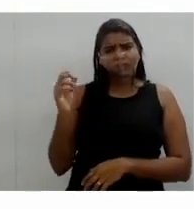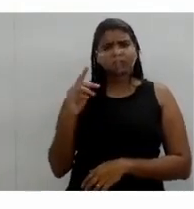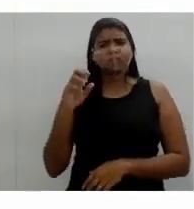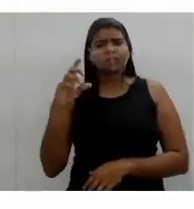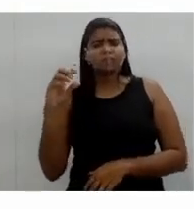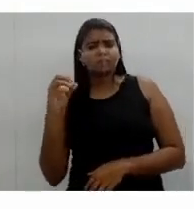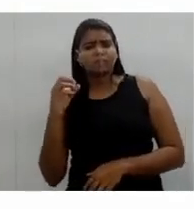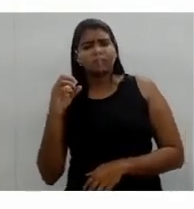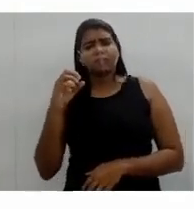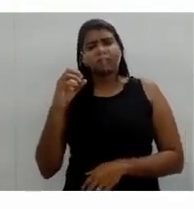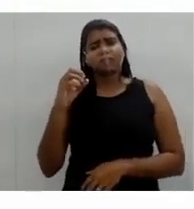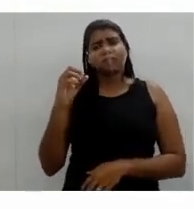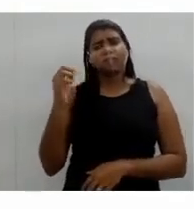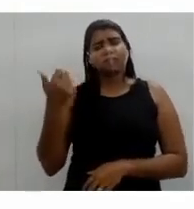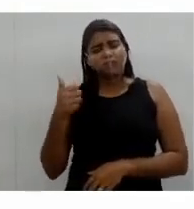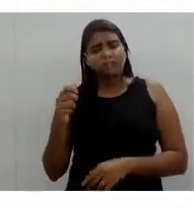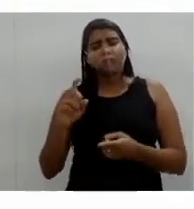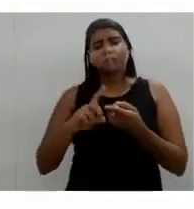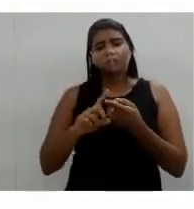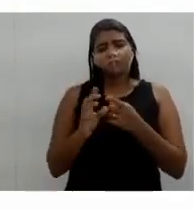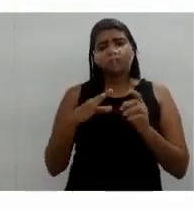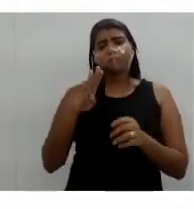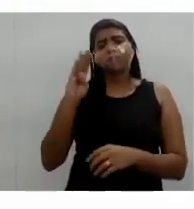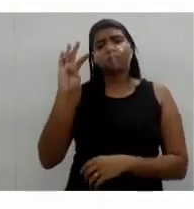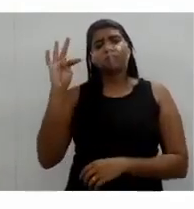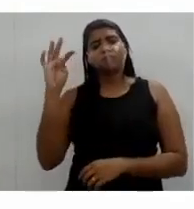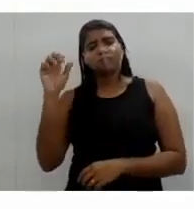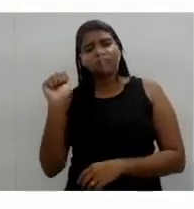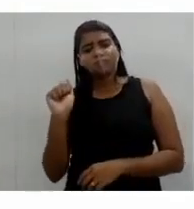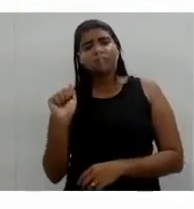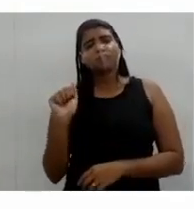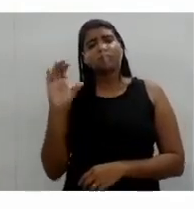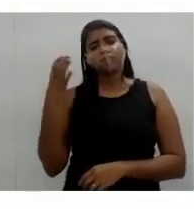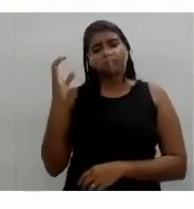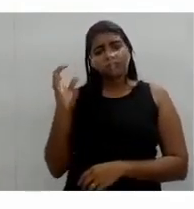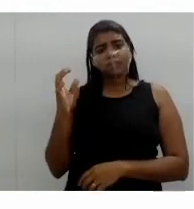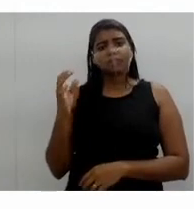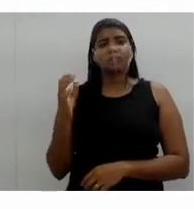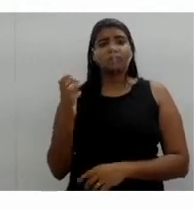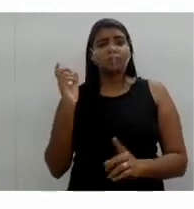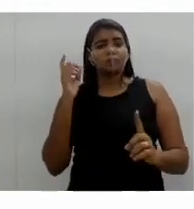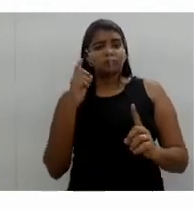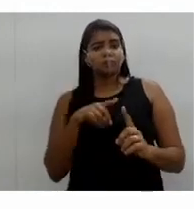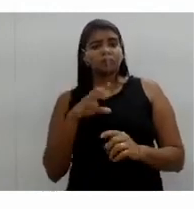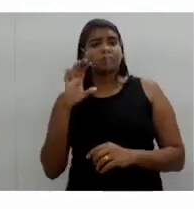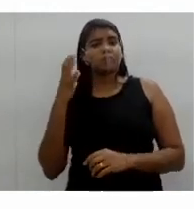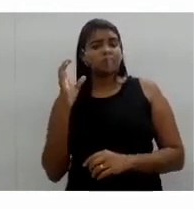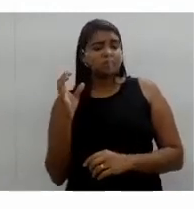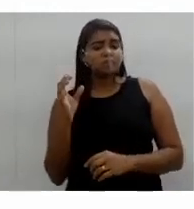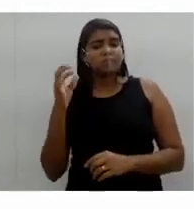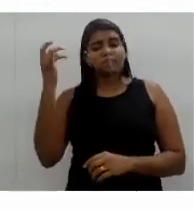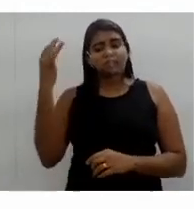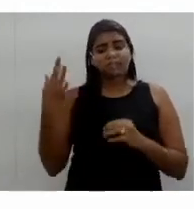e também mudanças nas betas científicas, porque o objetivo da ciência passou a ser explorar o